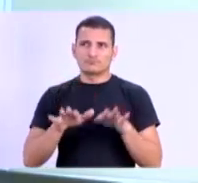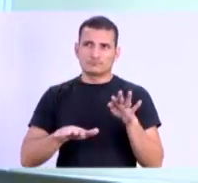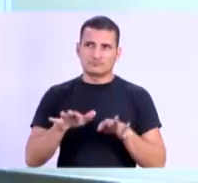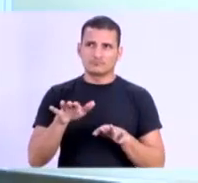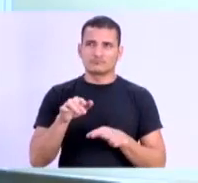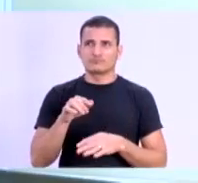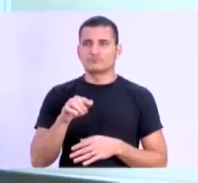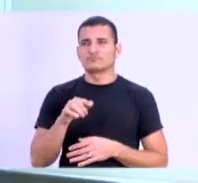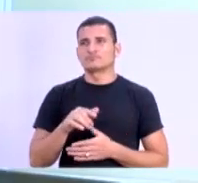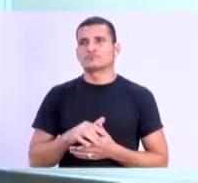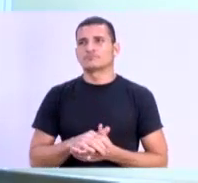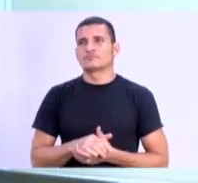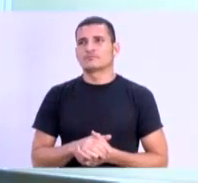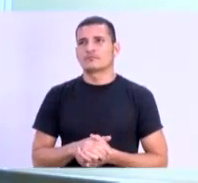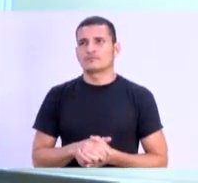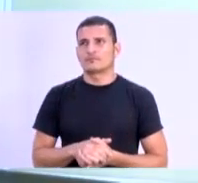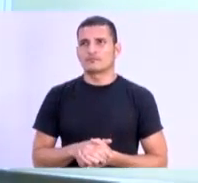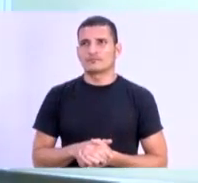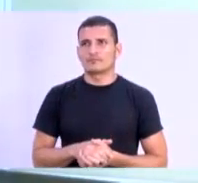executam